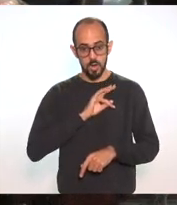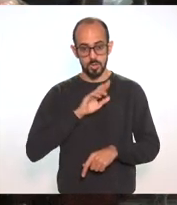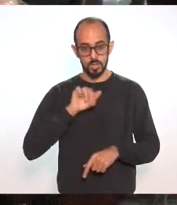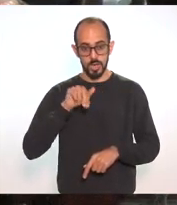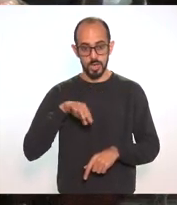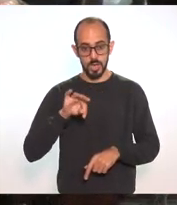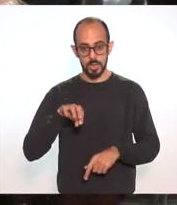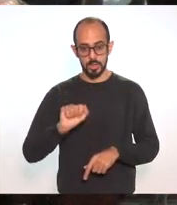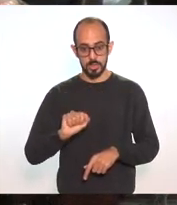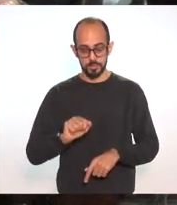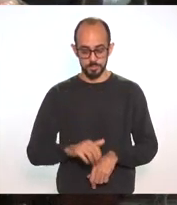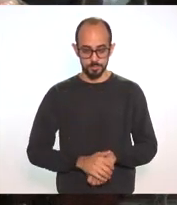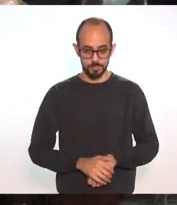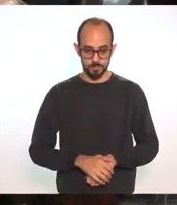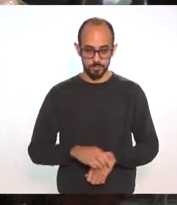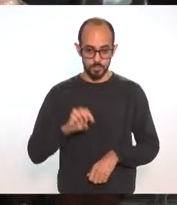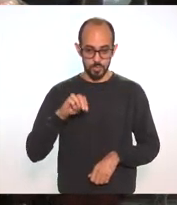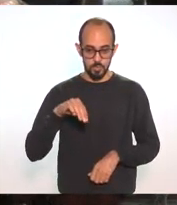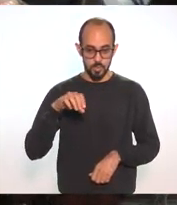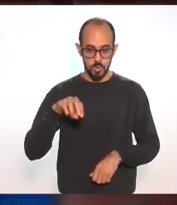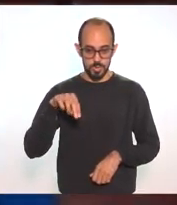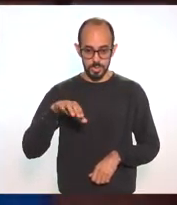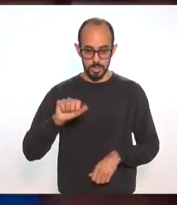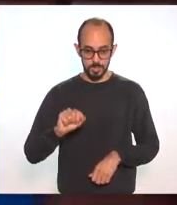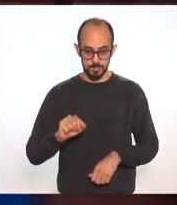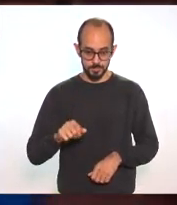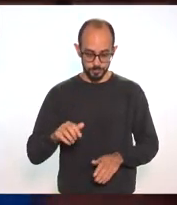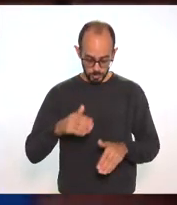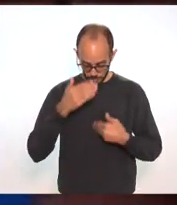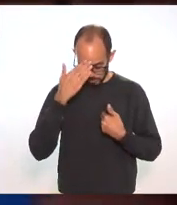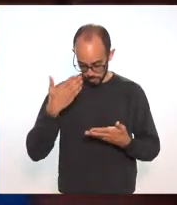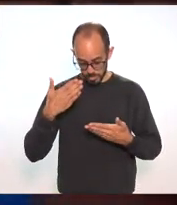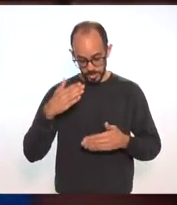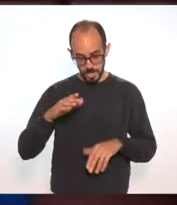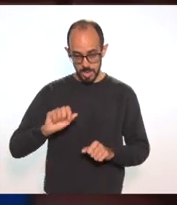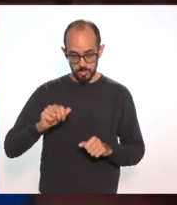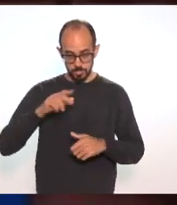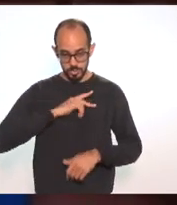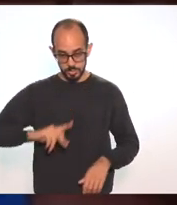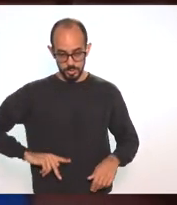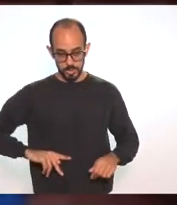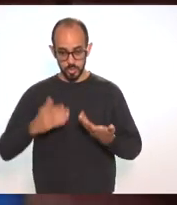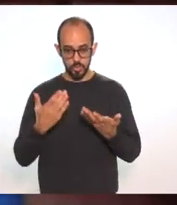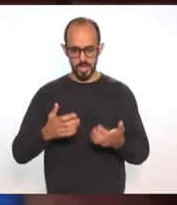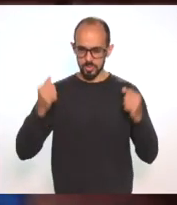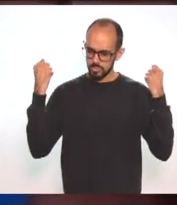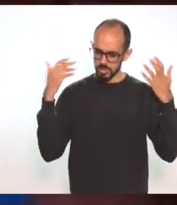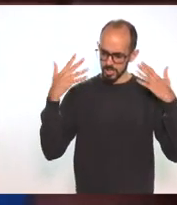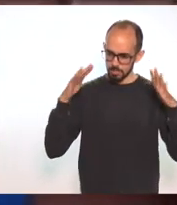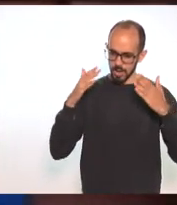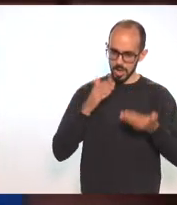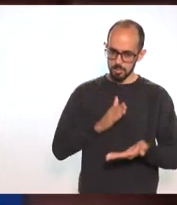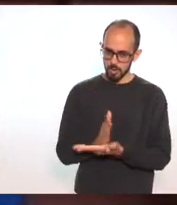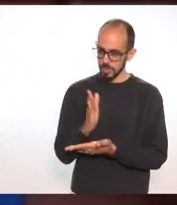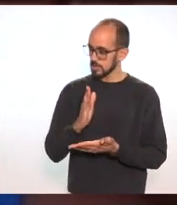Mônica Francisco. Obrigada, presidente. Eu quero celebrar a aprovação desse projeto, sendo